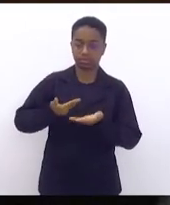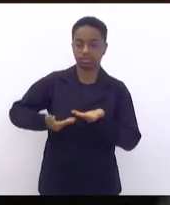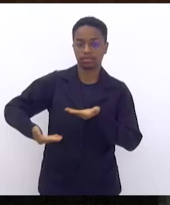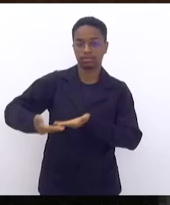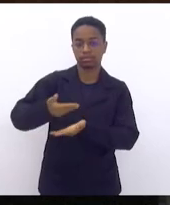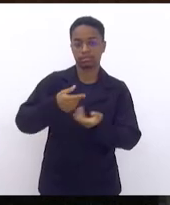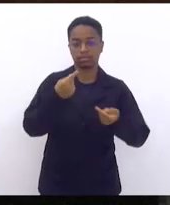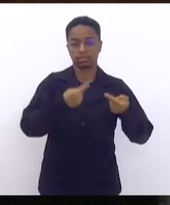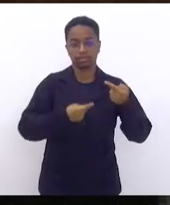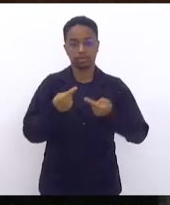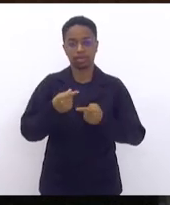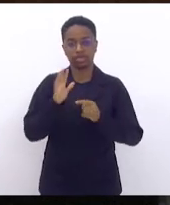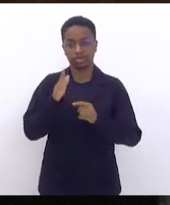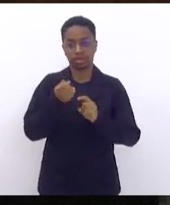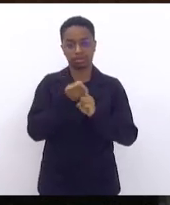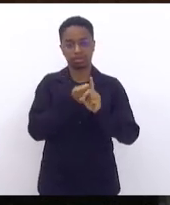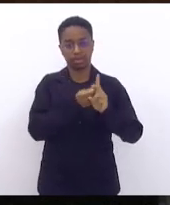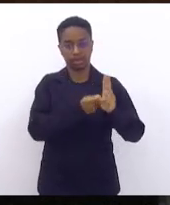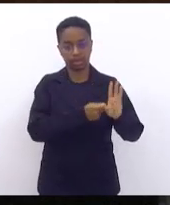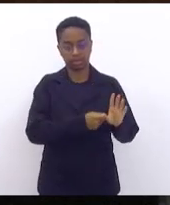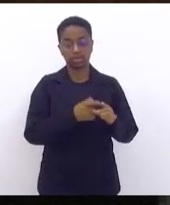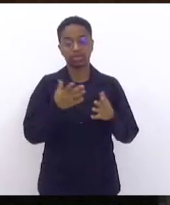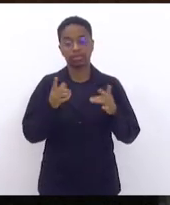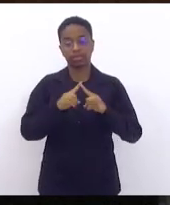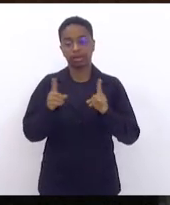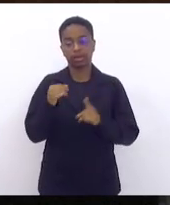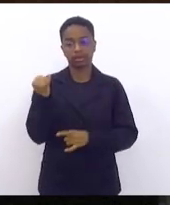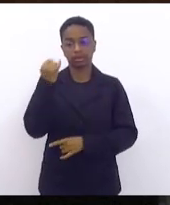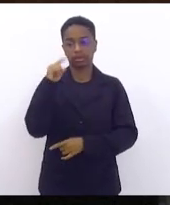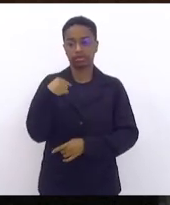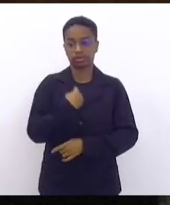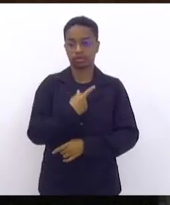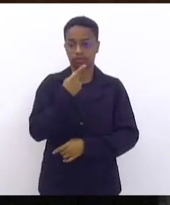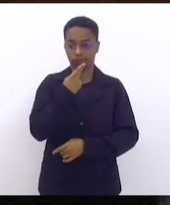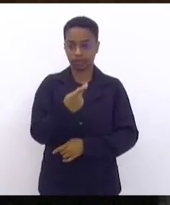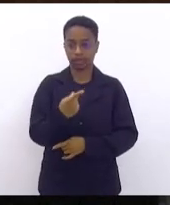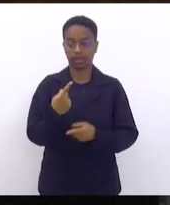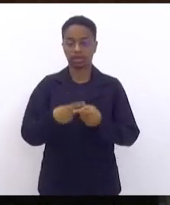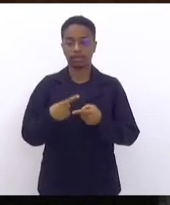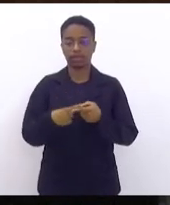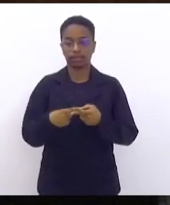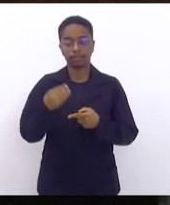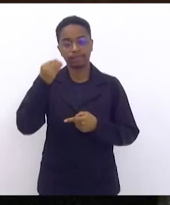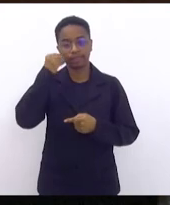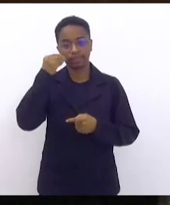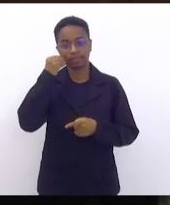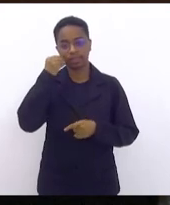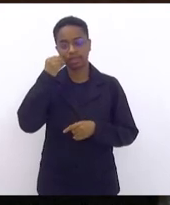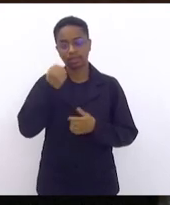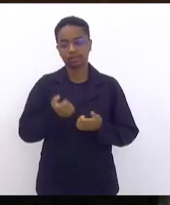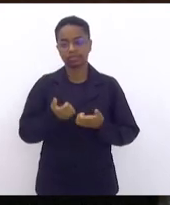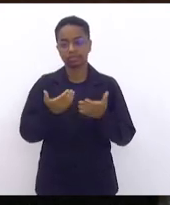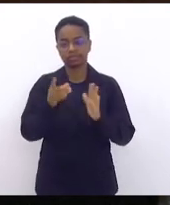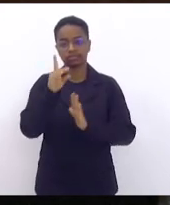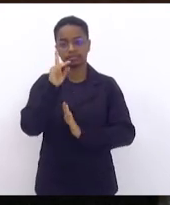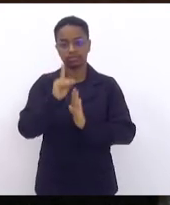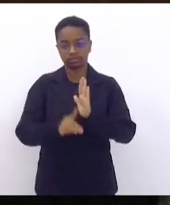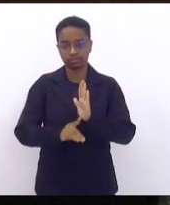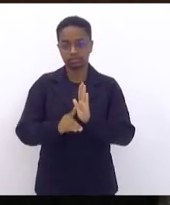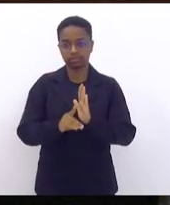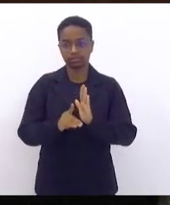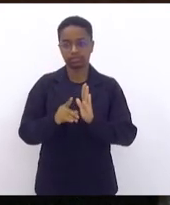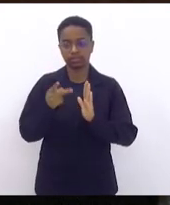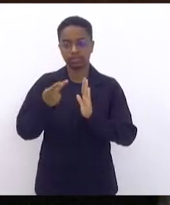Legislativa há alguns meses. Muito importante a gente falar que ele busca garantir um direito que a